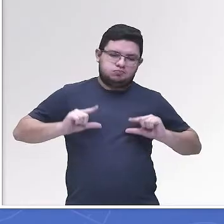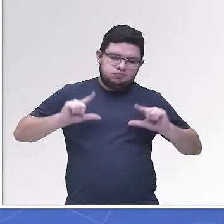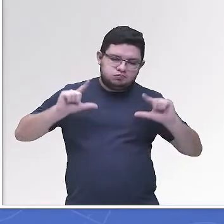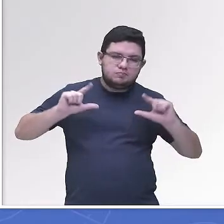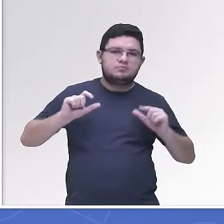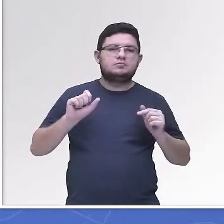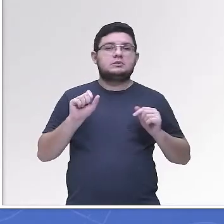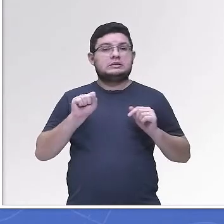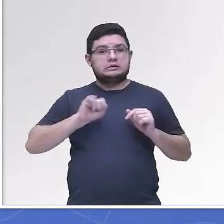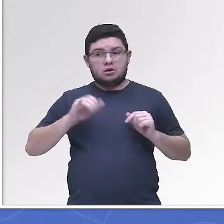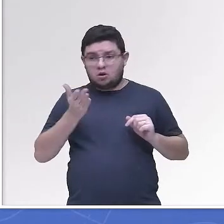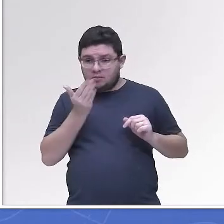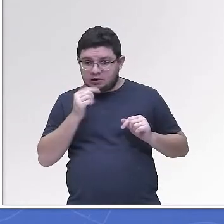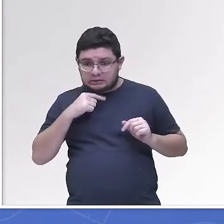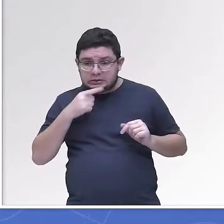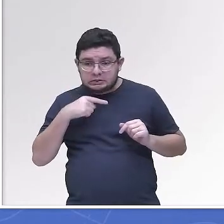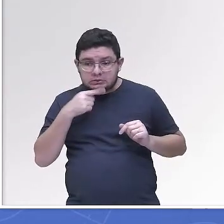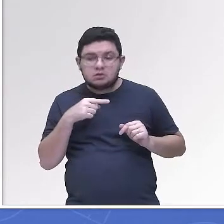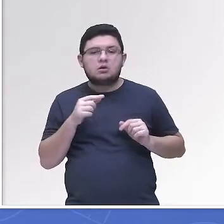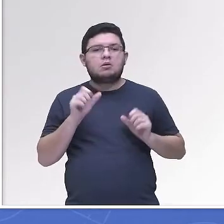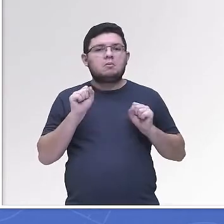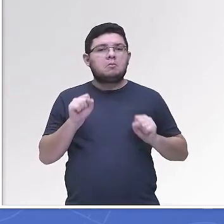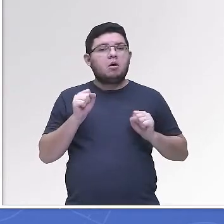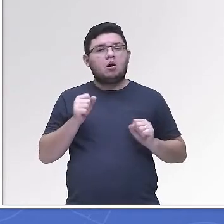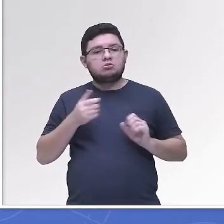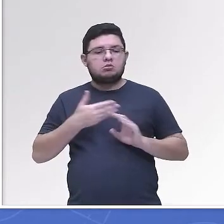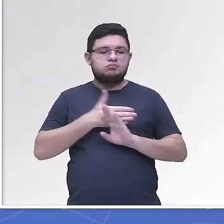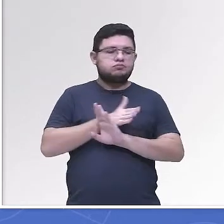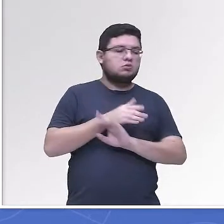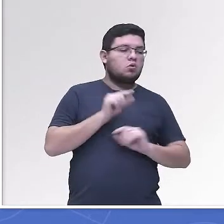que repor através de remédios. Mas a alimentação, uma